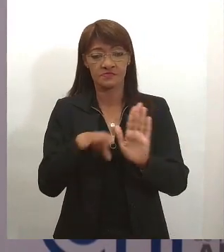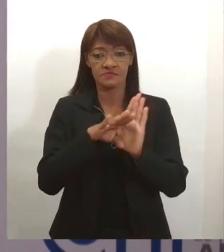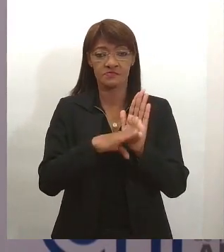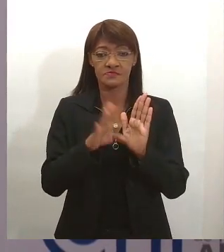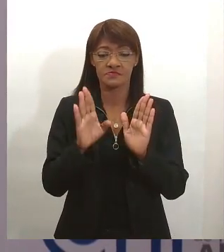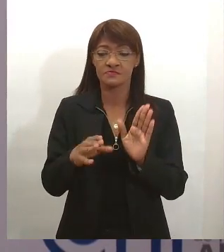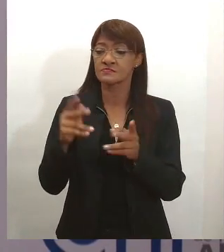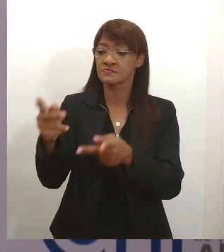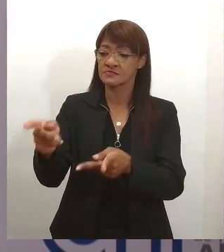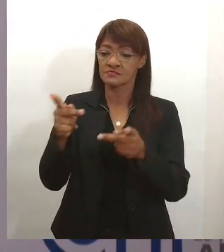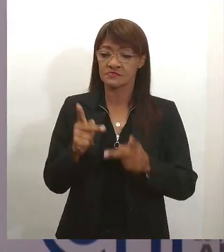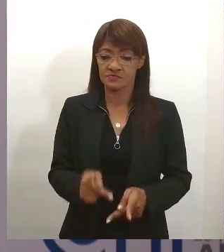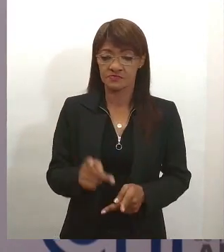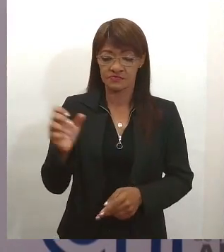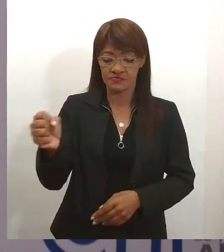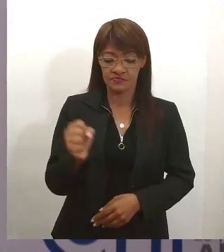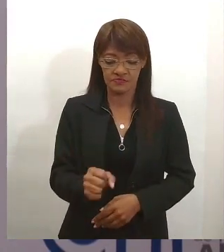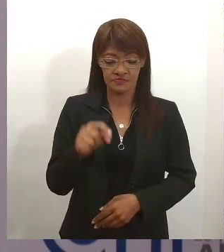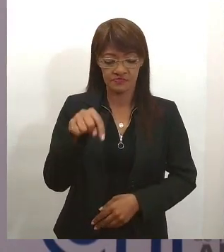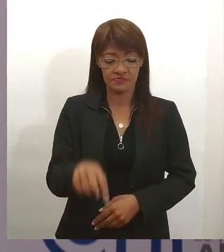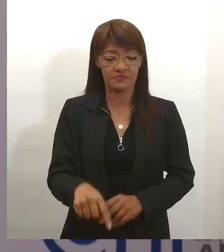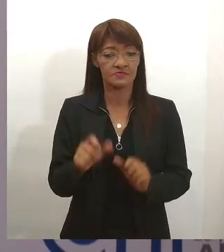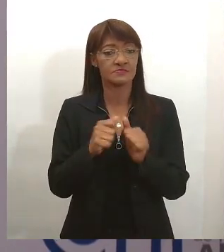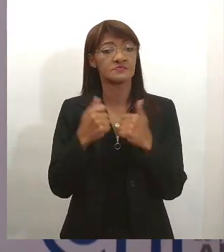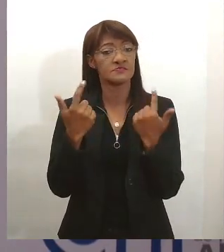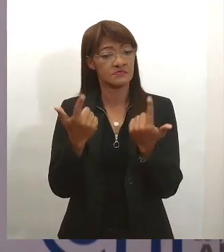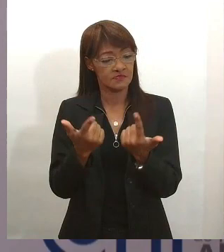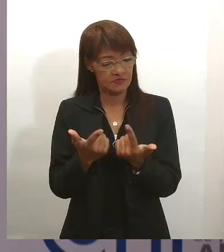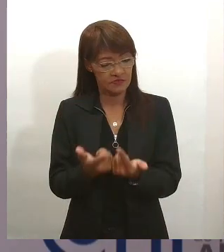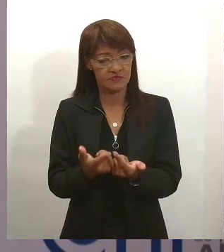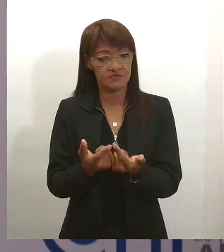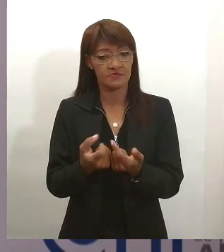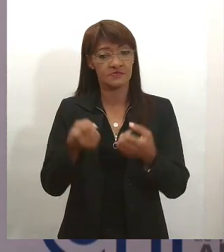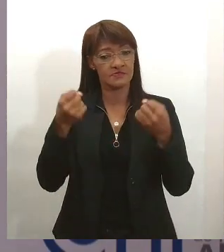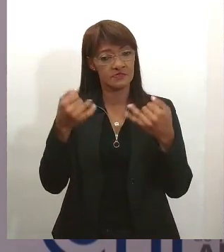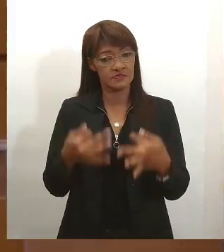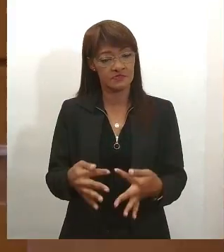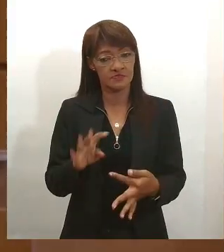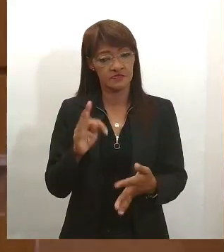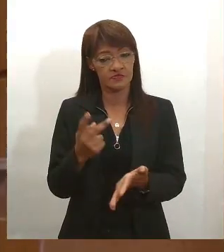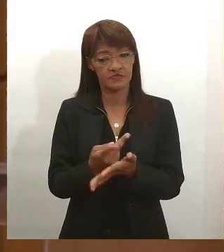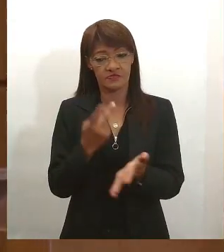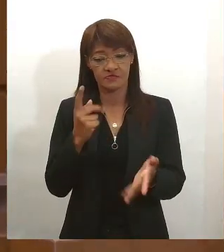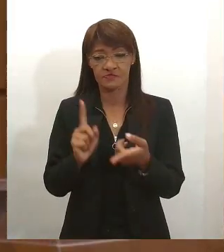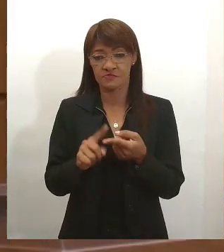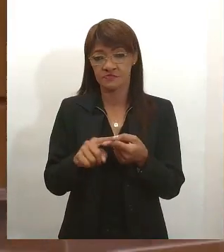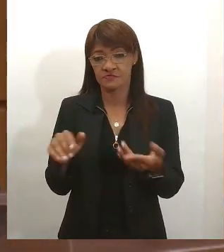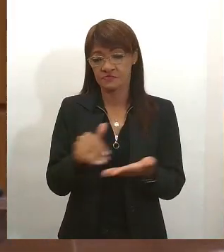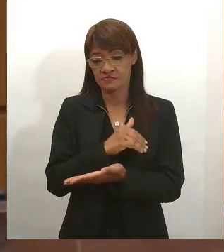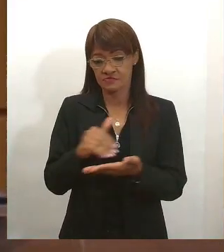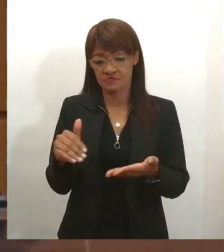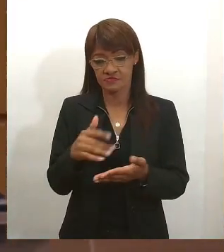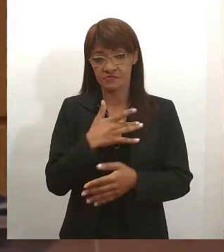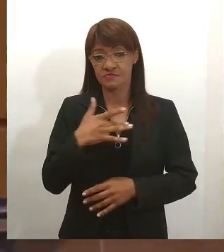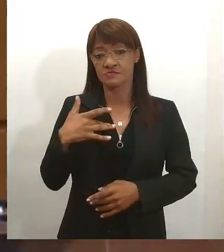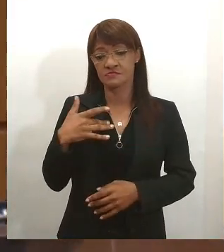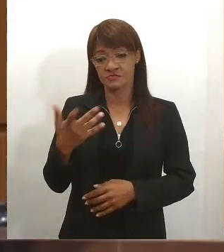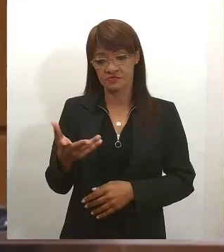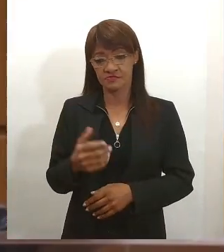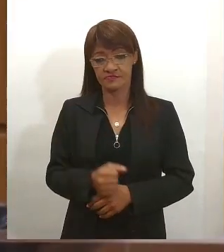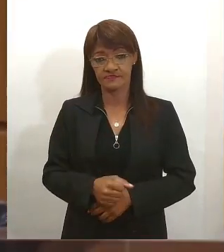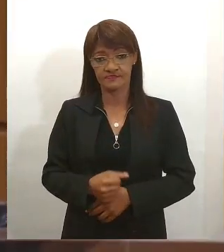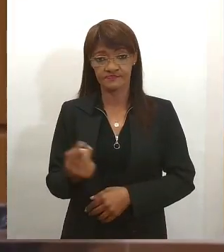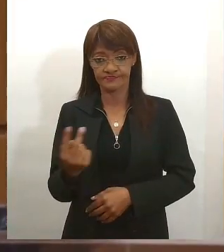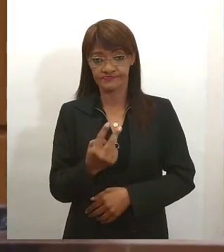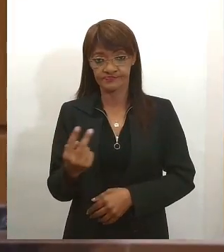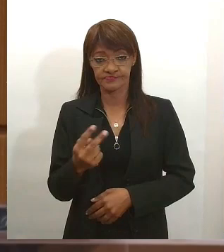para que ele possa explanar sobre esse assunto, bem como o secretário de Estado da Saúde, para fazer o contraponto. Entre vários assuntos levados à tribuna